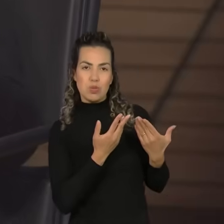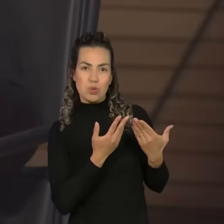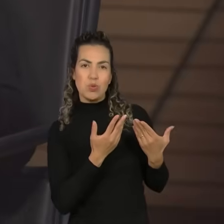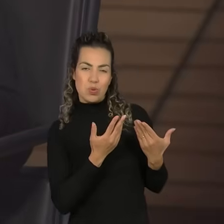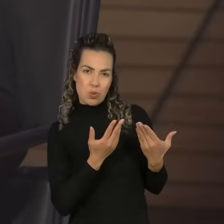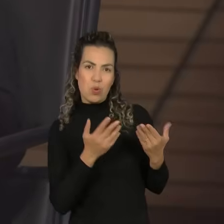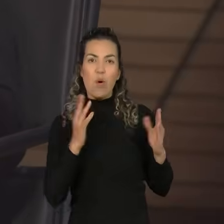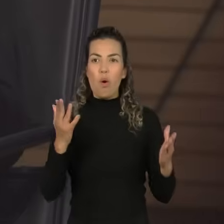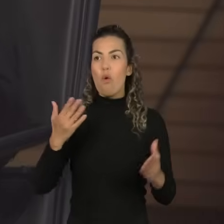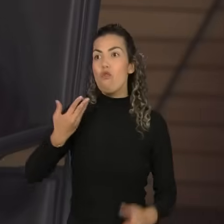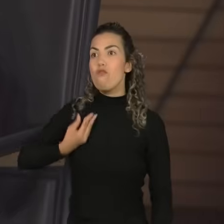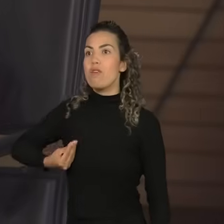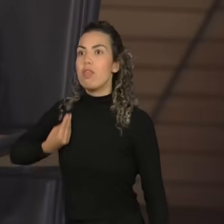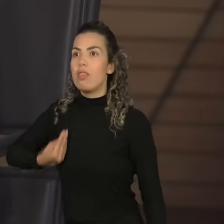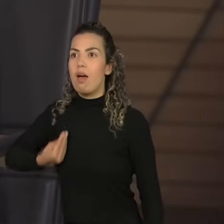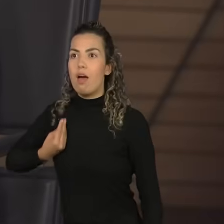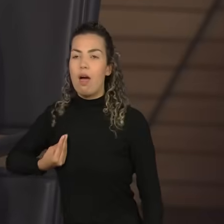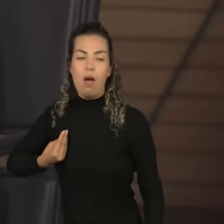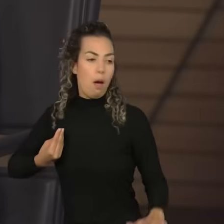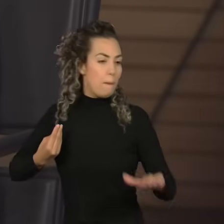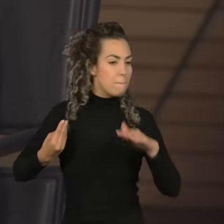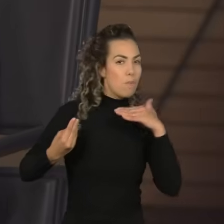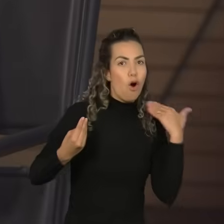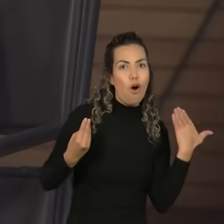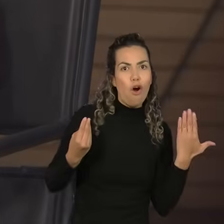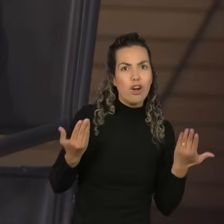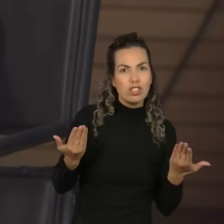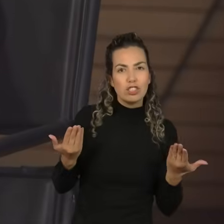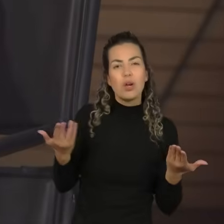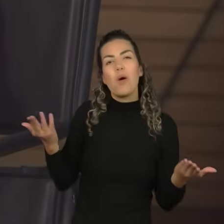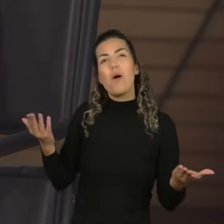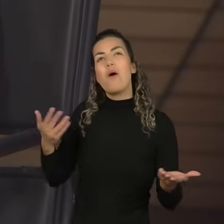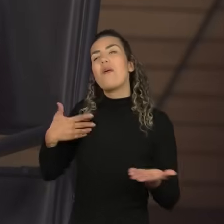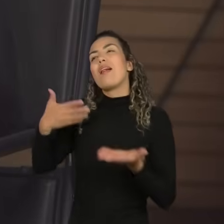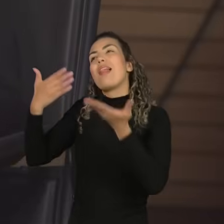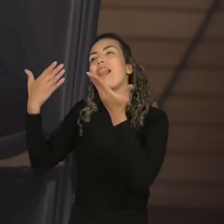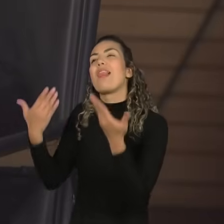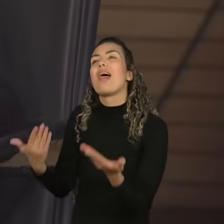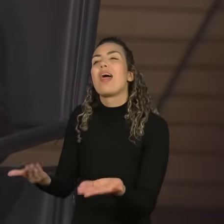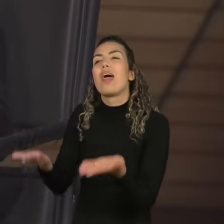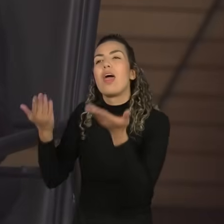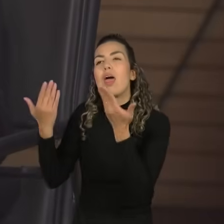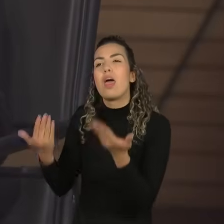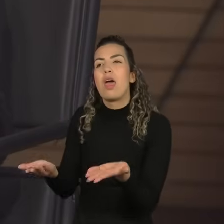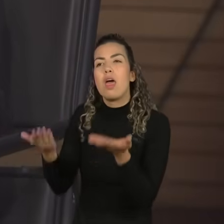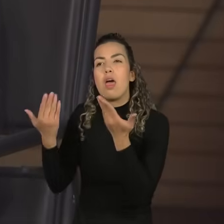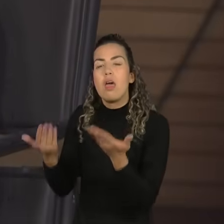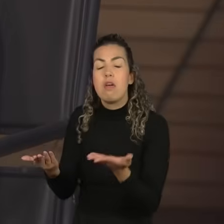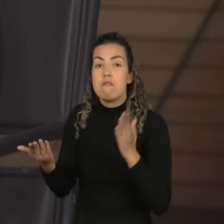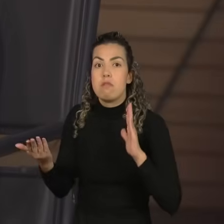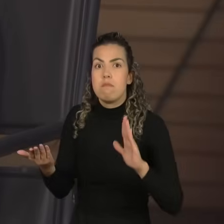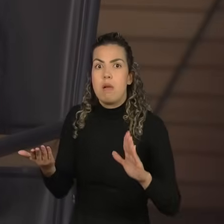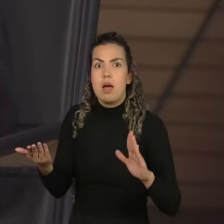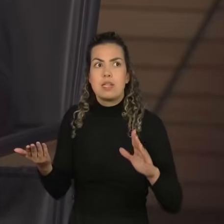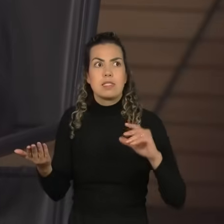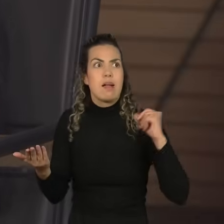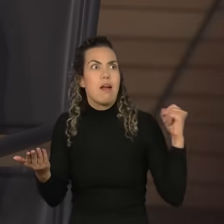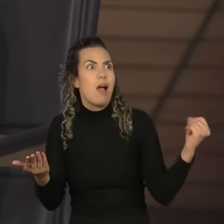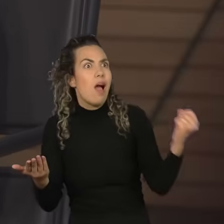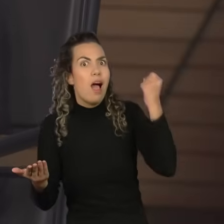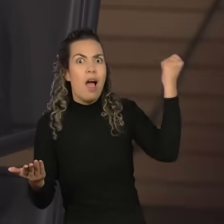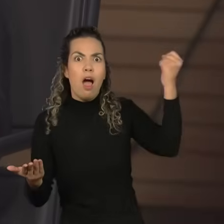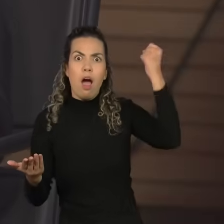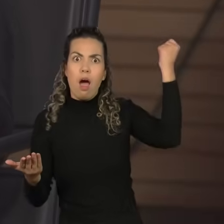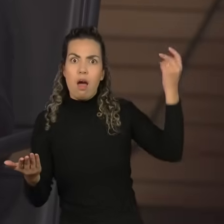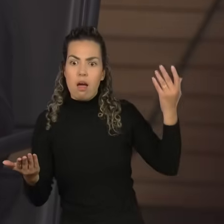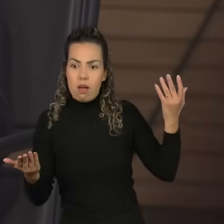vida e a morte, o leve, né? Leve, e o grave. Ele é um